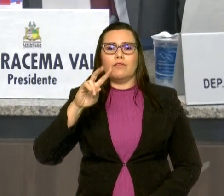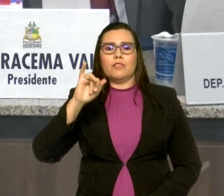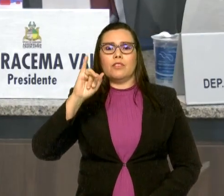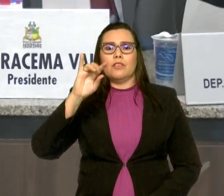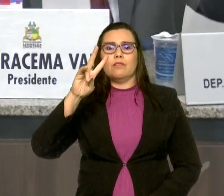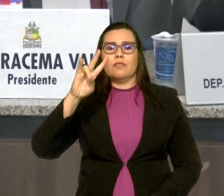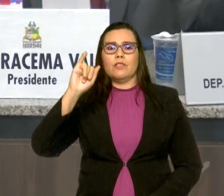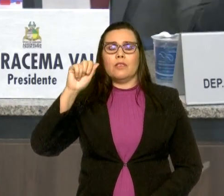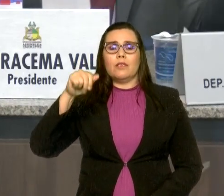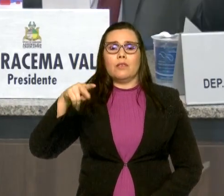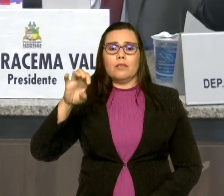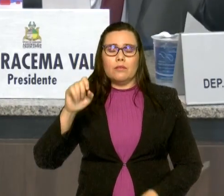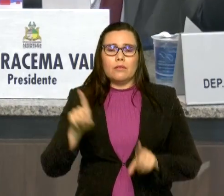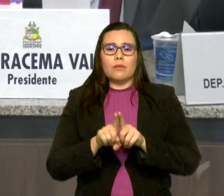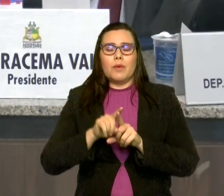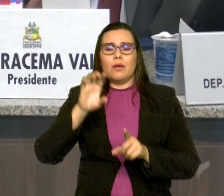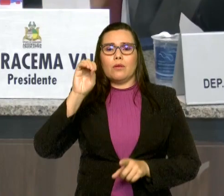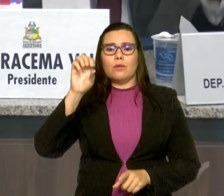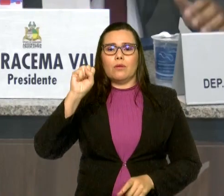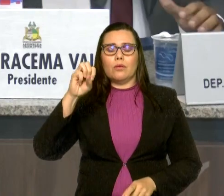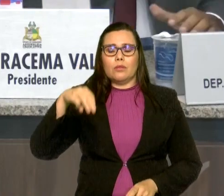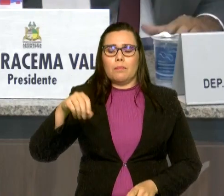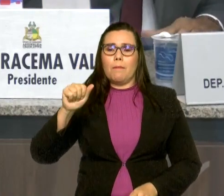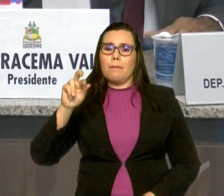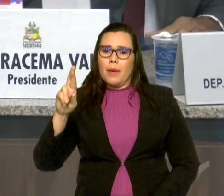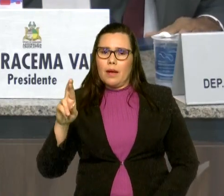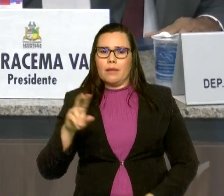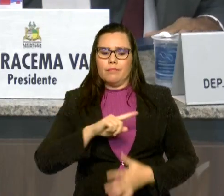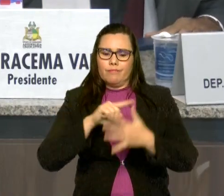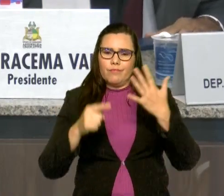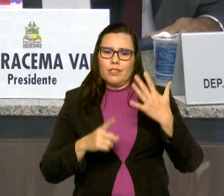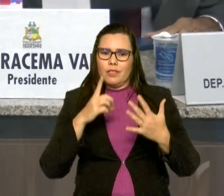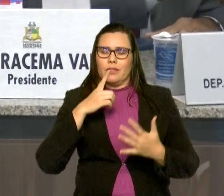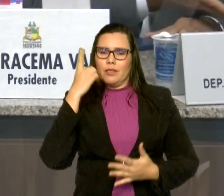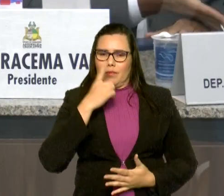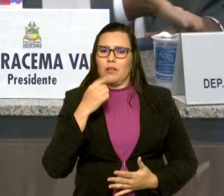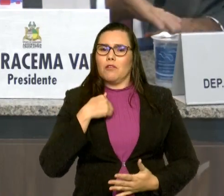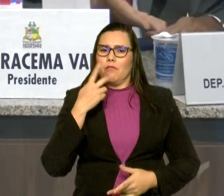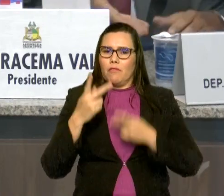todos os projetos apresentados até aqui.